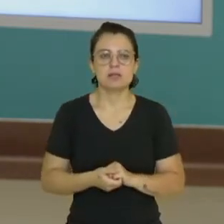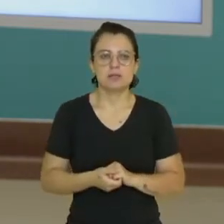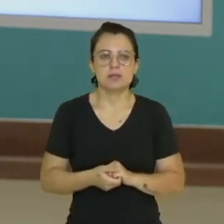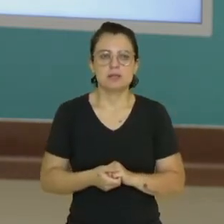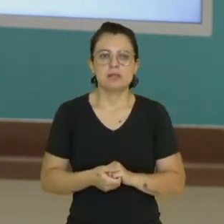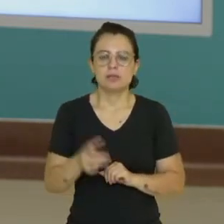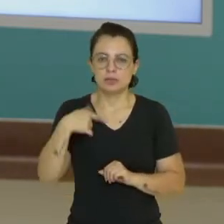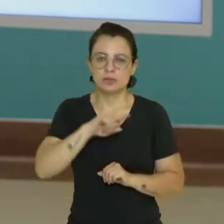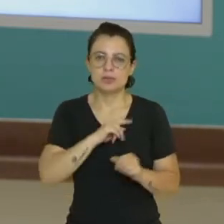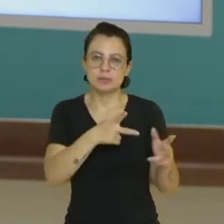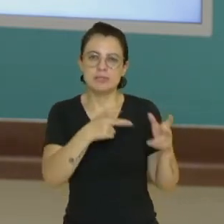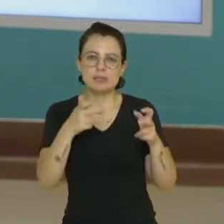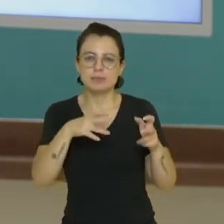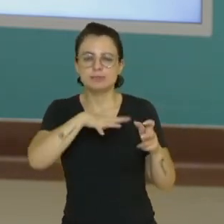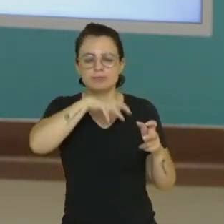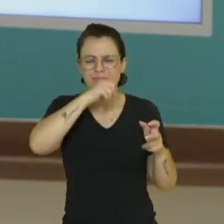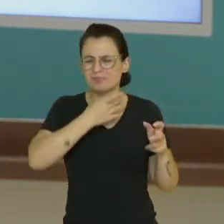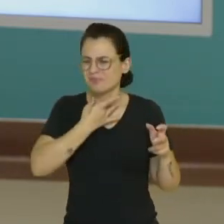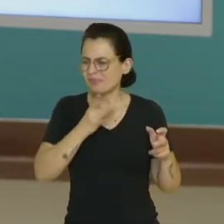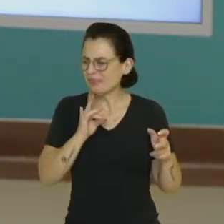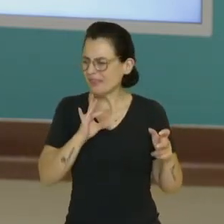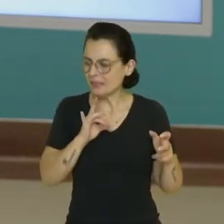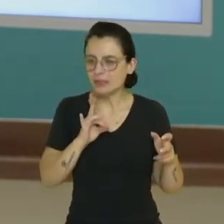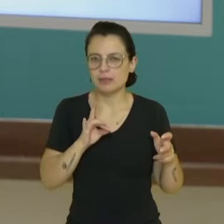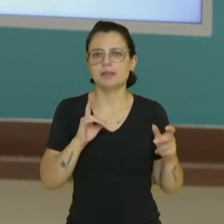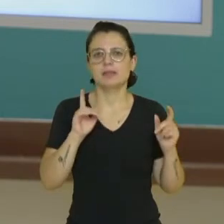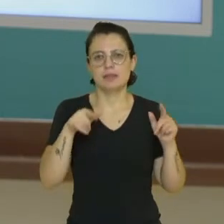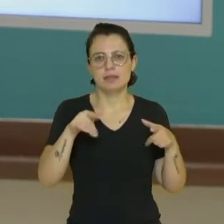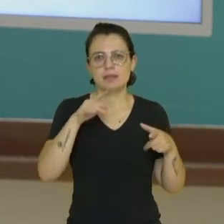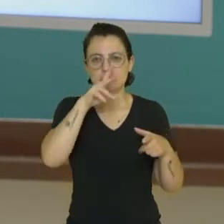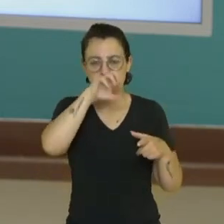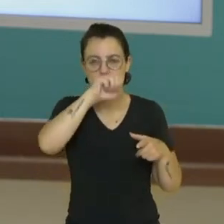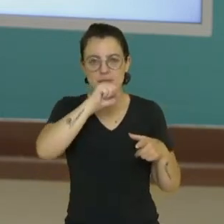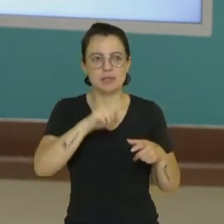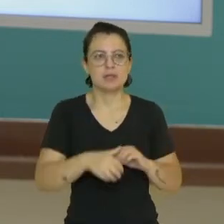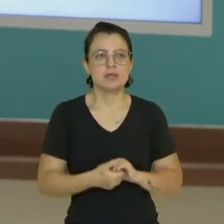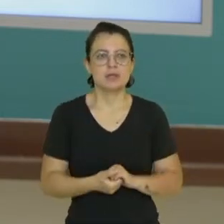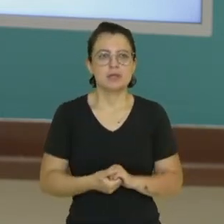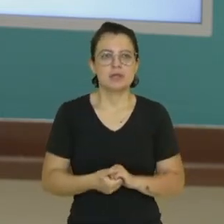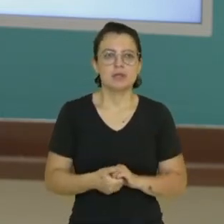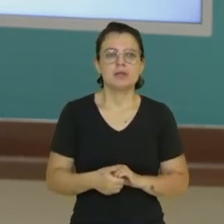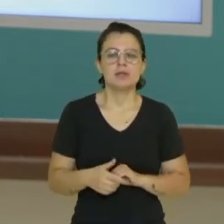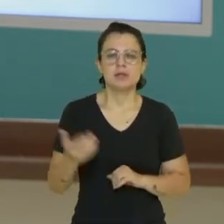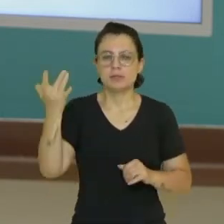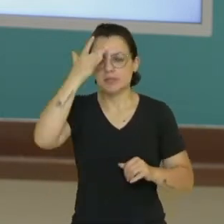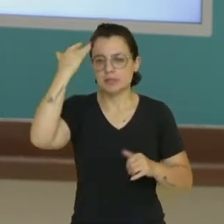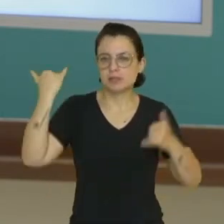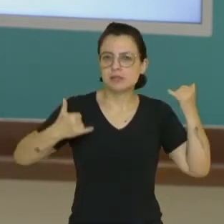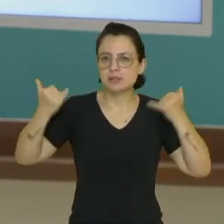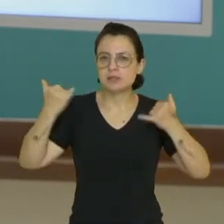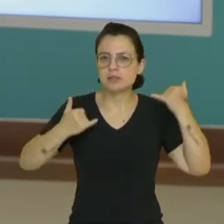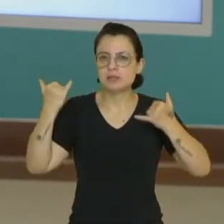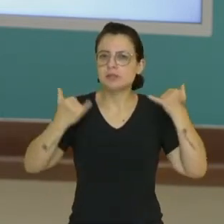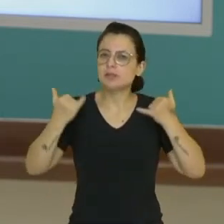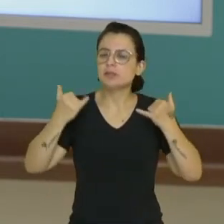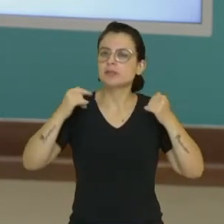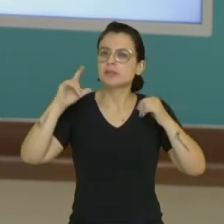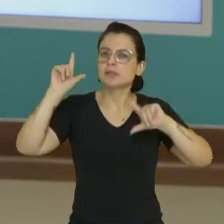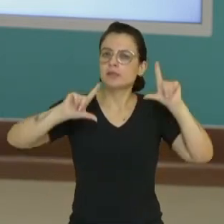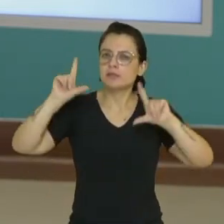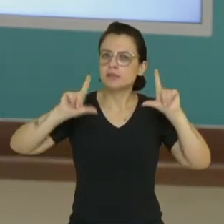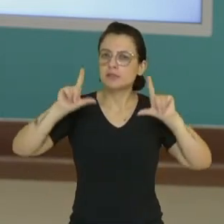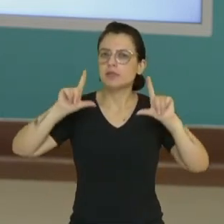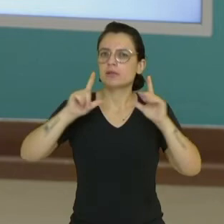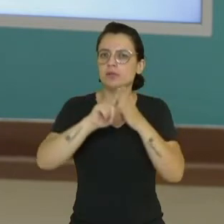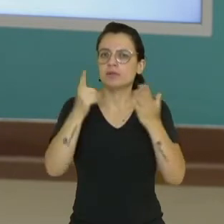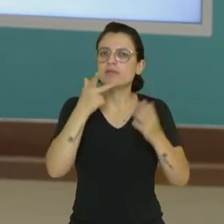o ar está mais seco e a gente tem uma dificuldade para respirar. A gente ouve muito no noticiário ou em outros locais